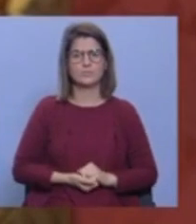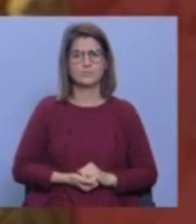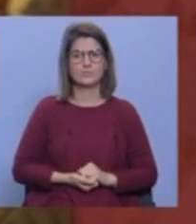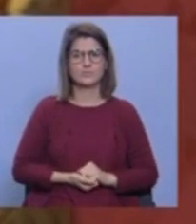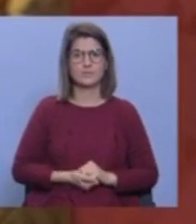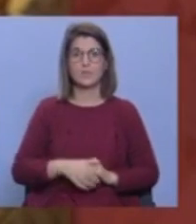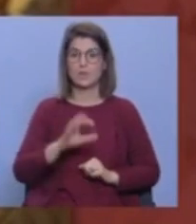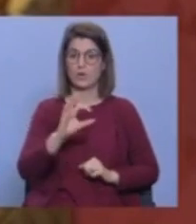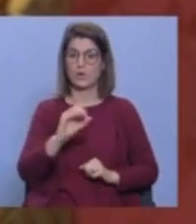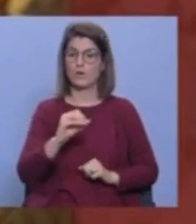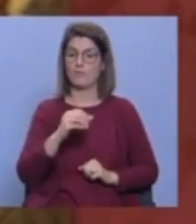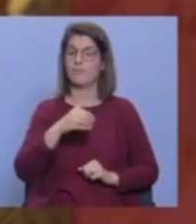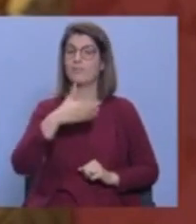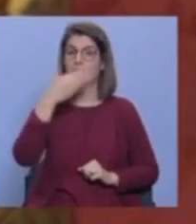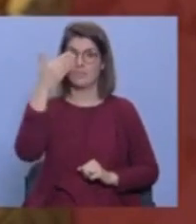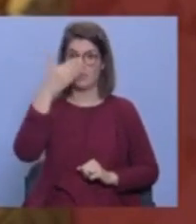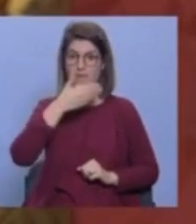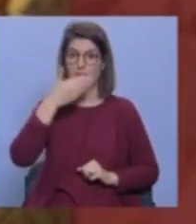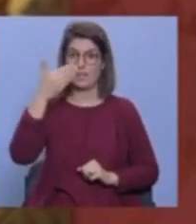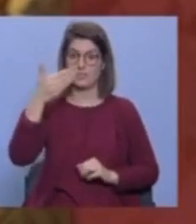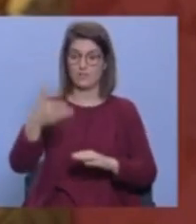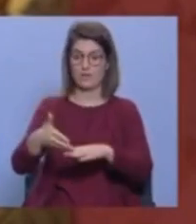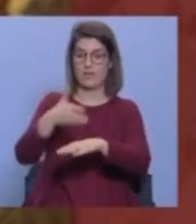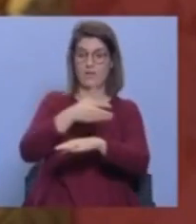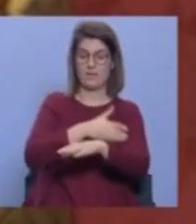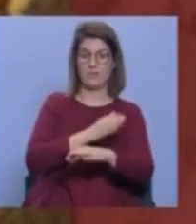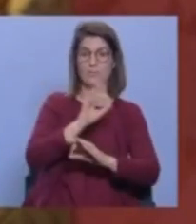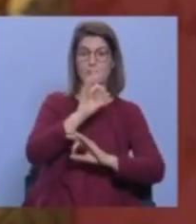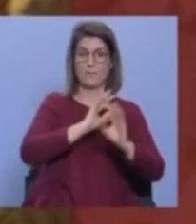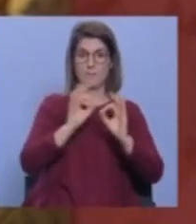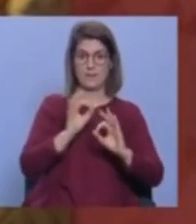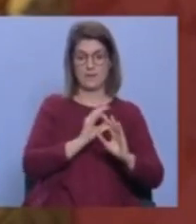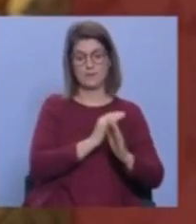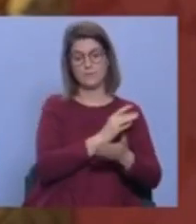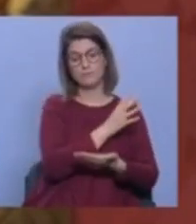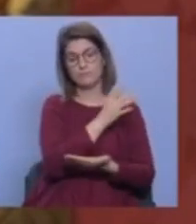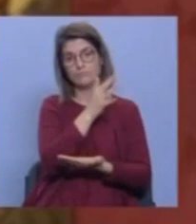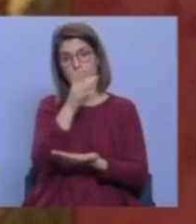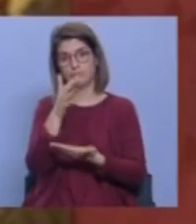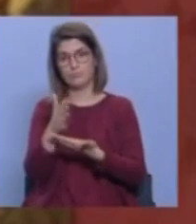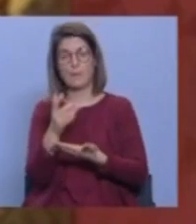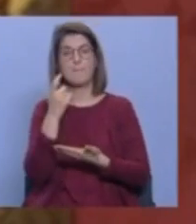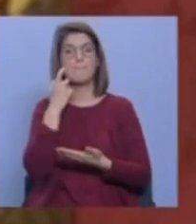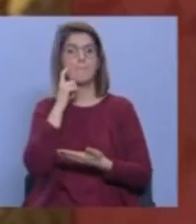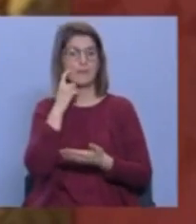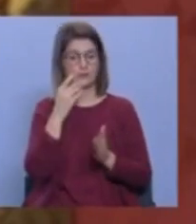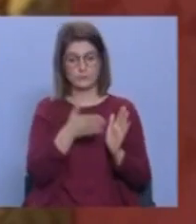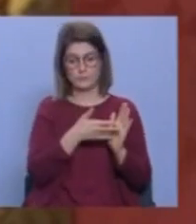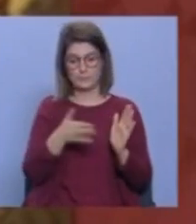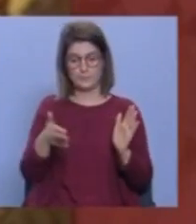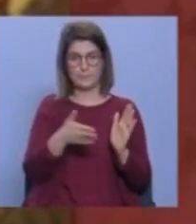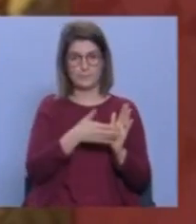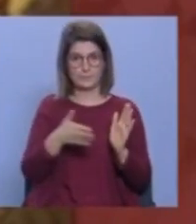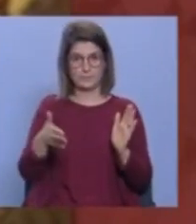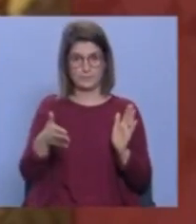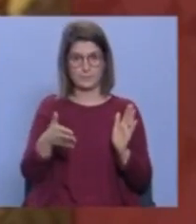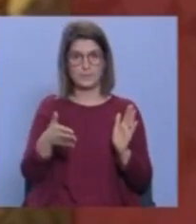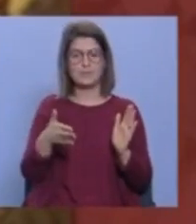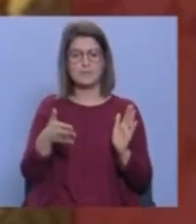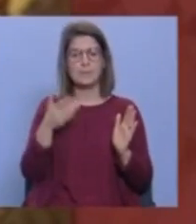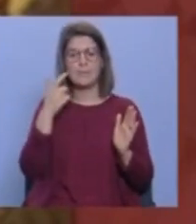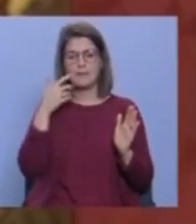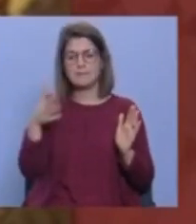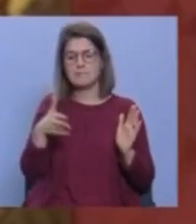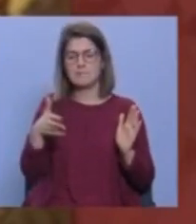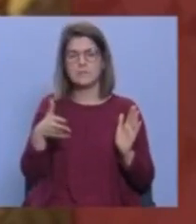Estes 40 dias de preparação até ao mistério pascal, até à Páscoa, o que é